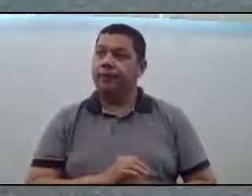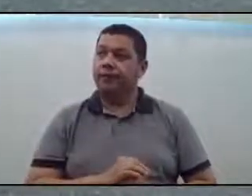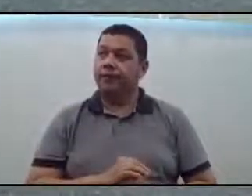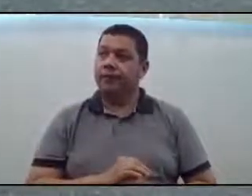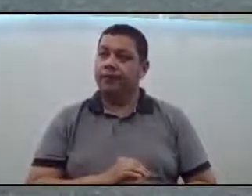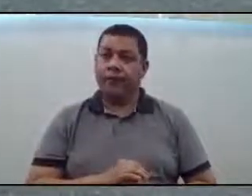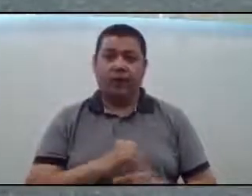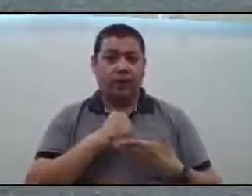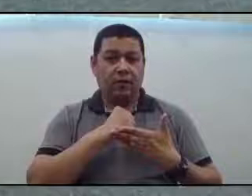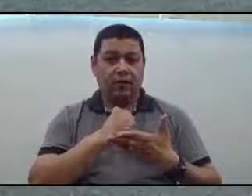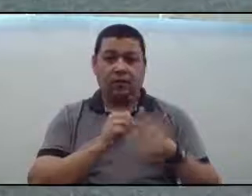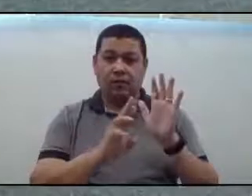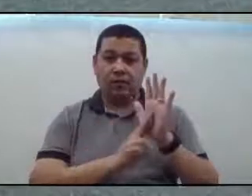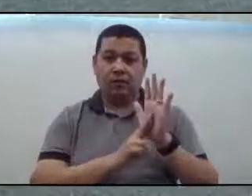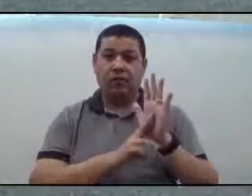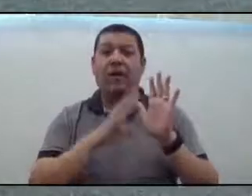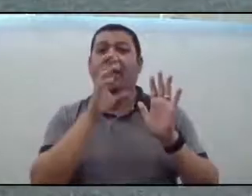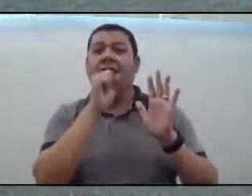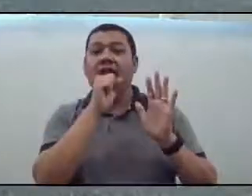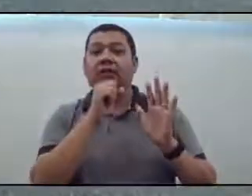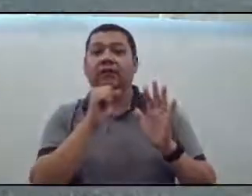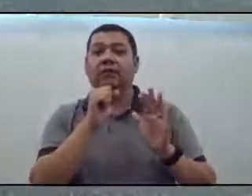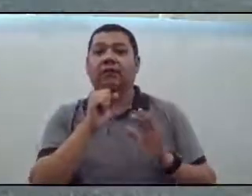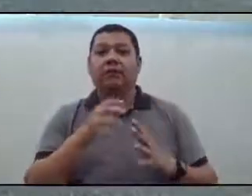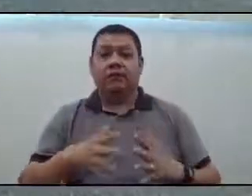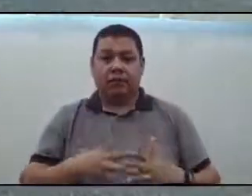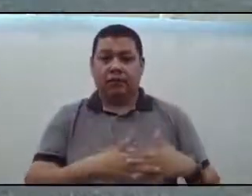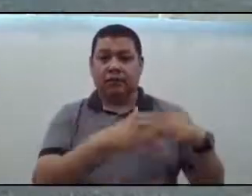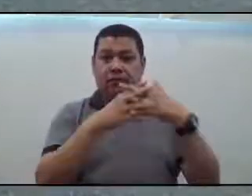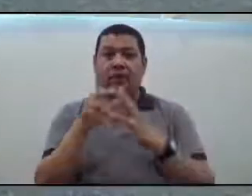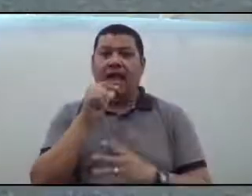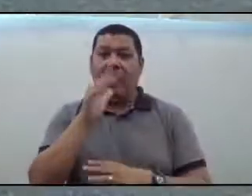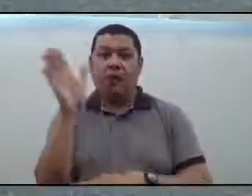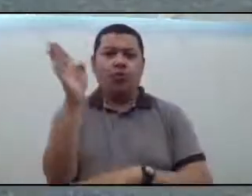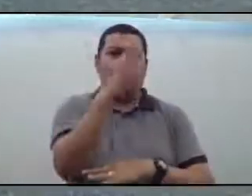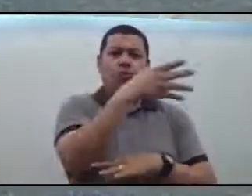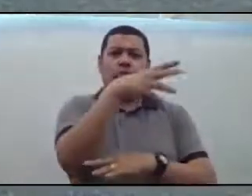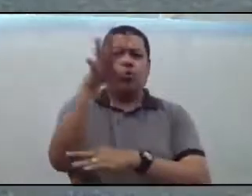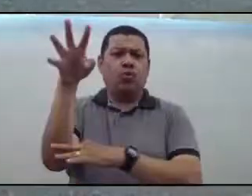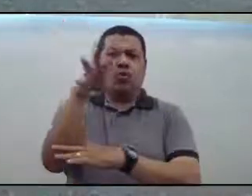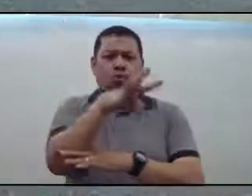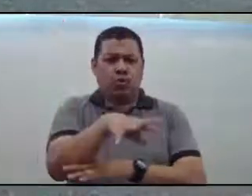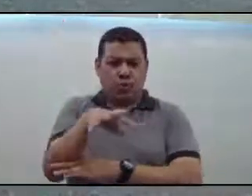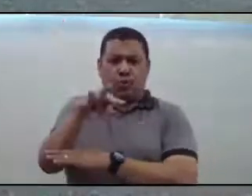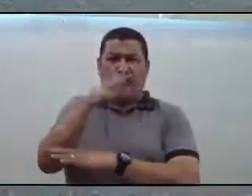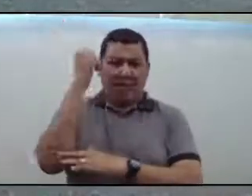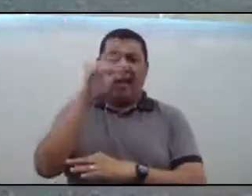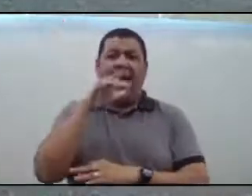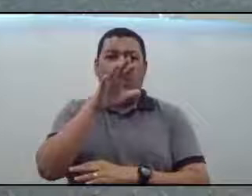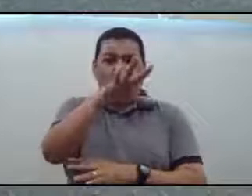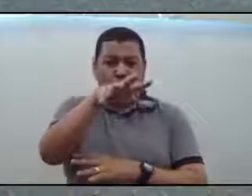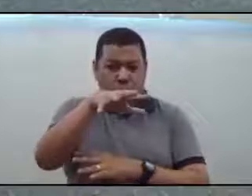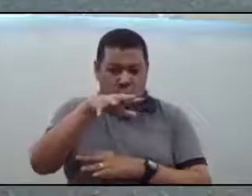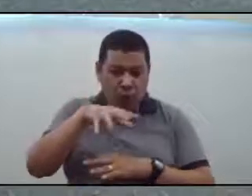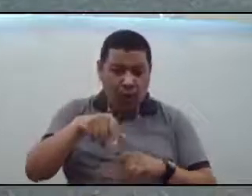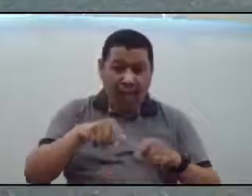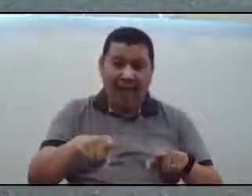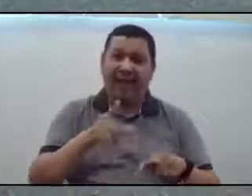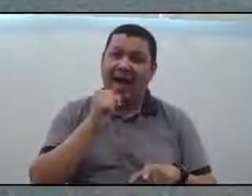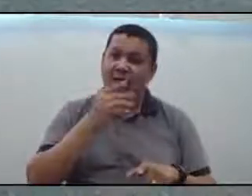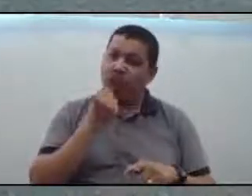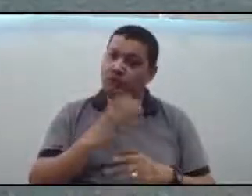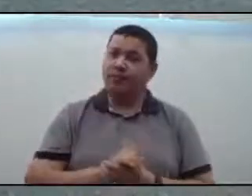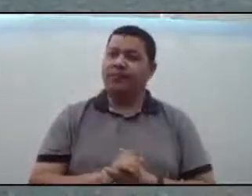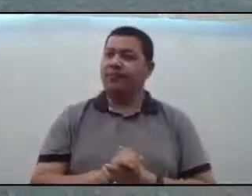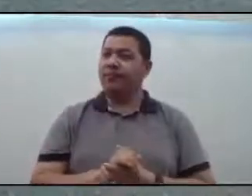Riozinho no sábado com caminhão-pipa, passou o dia lá, molhando na rua. Sabemos que